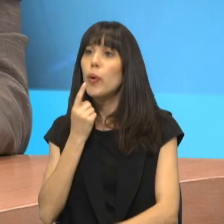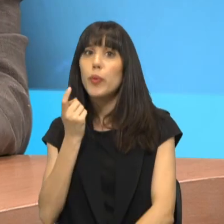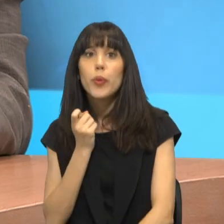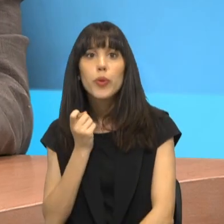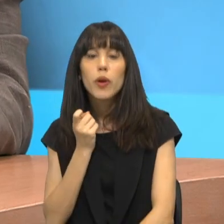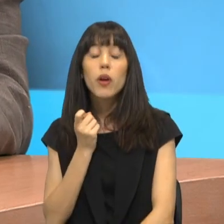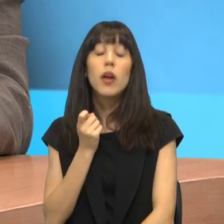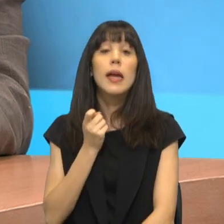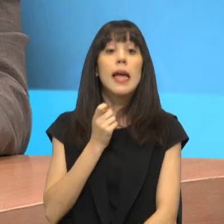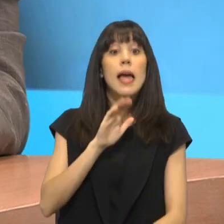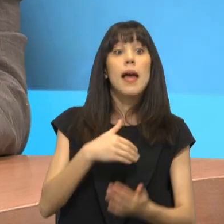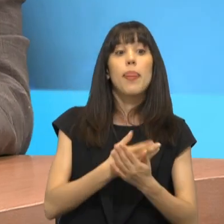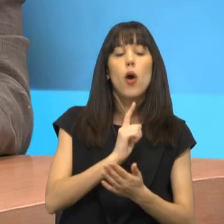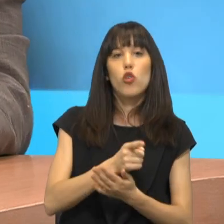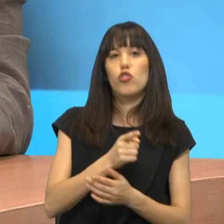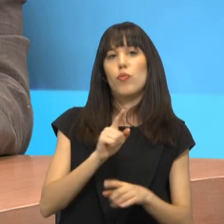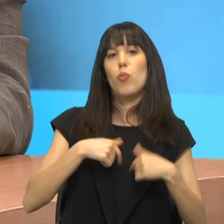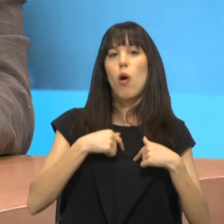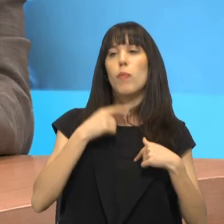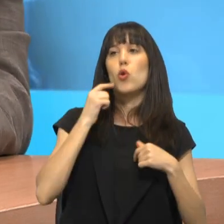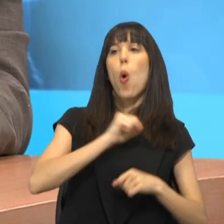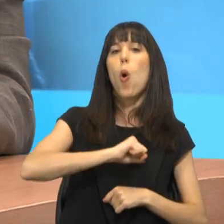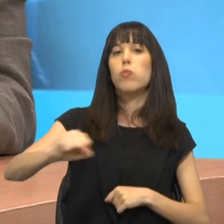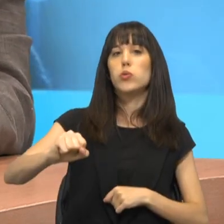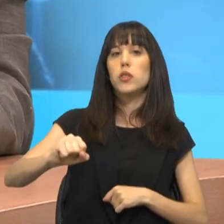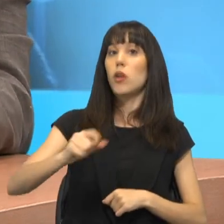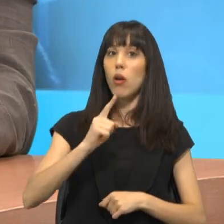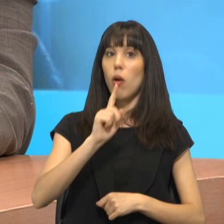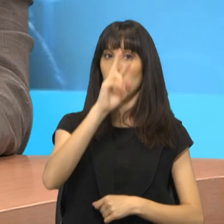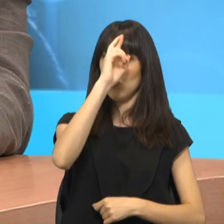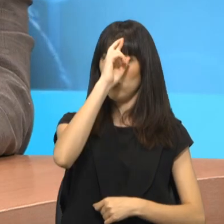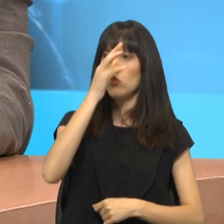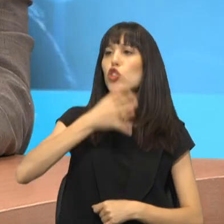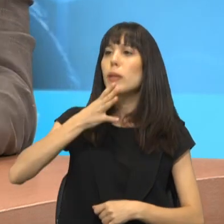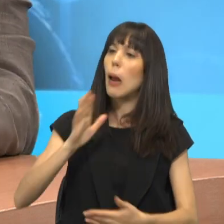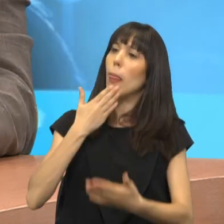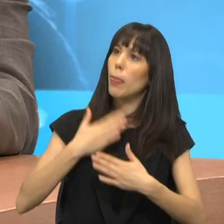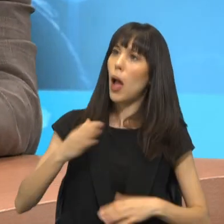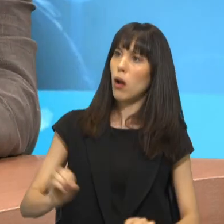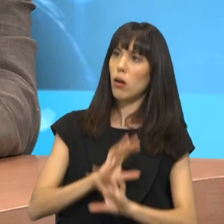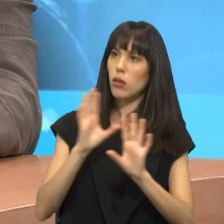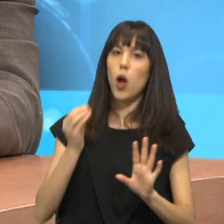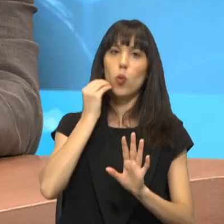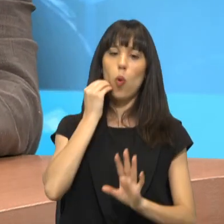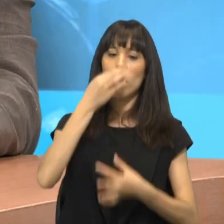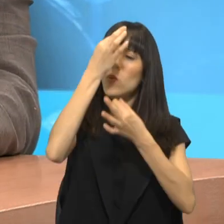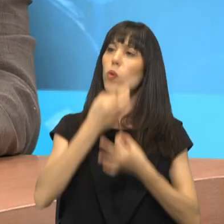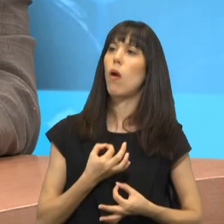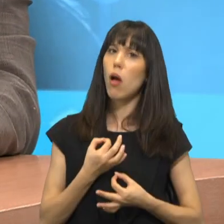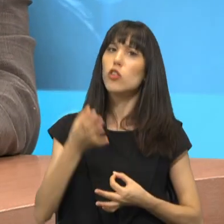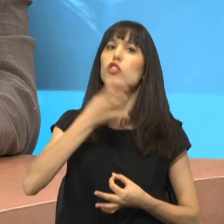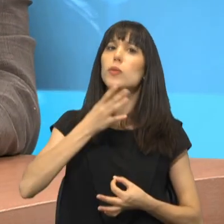levar, não é tanto uma oposição, mas é, digamos assim, uma resistência, um esclarecimento do ponto de vista eclesial e moral daquilo